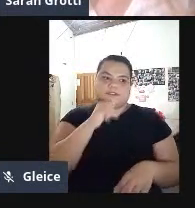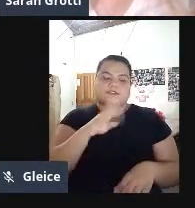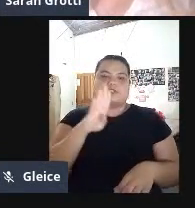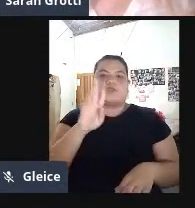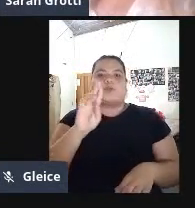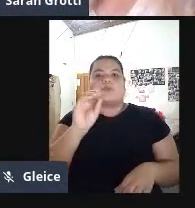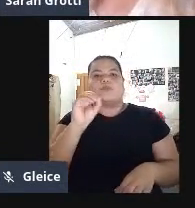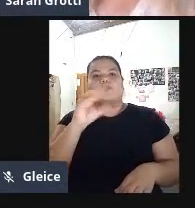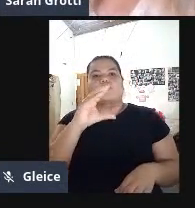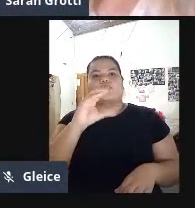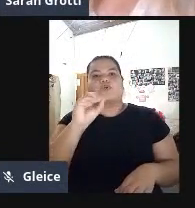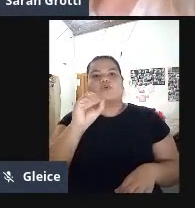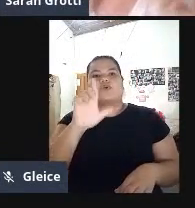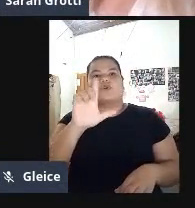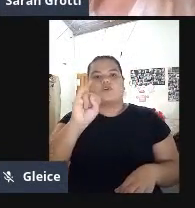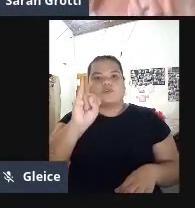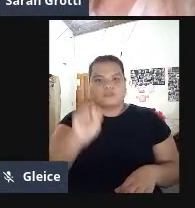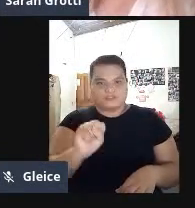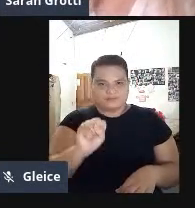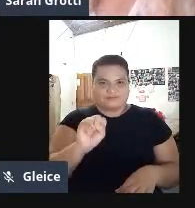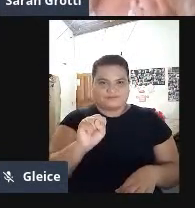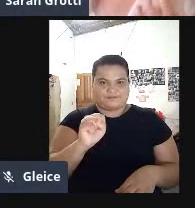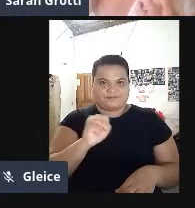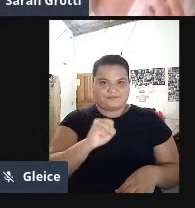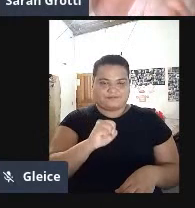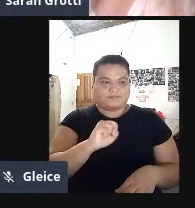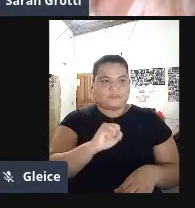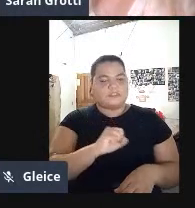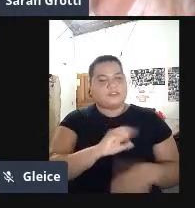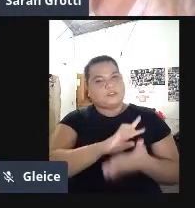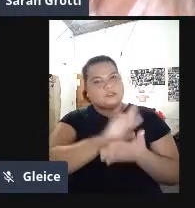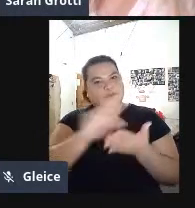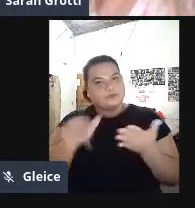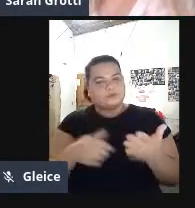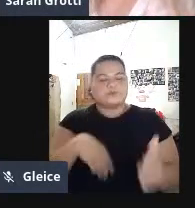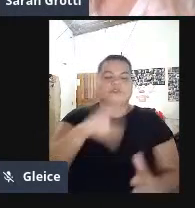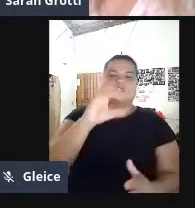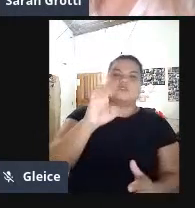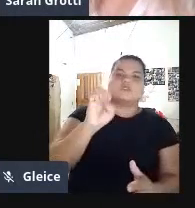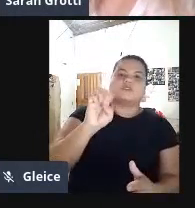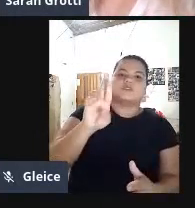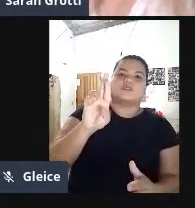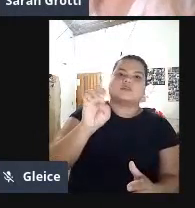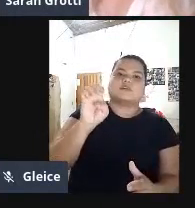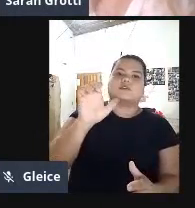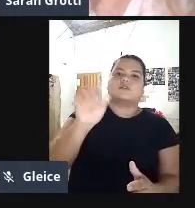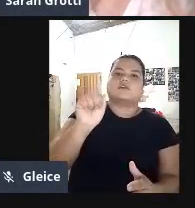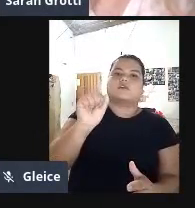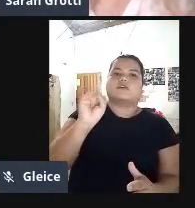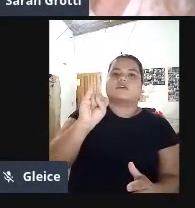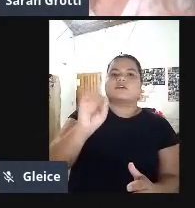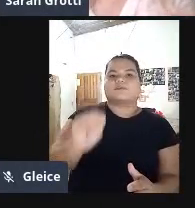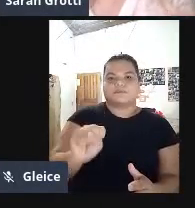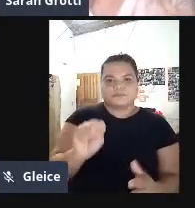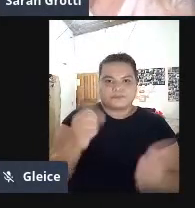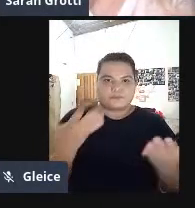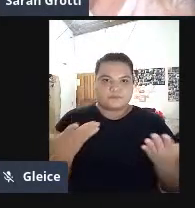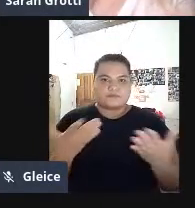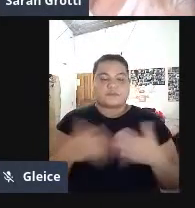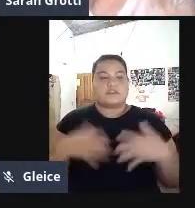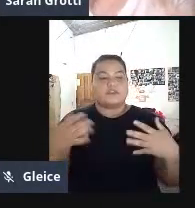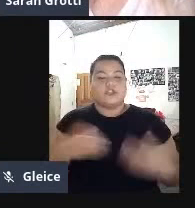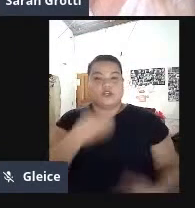né, cereais integrais. O integral em si tem muito ferro. Nas frutas secas, damasco,